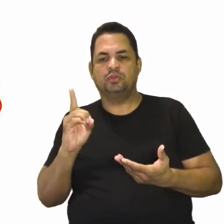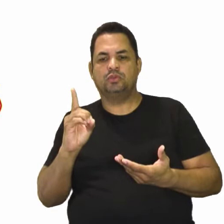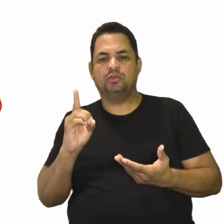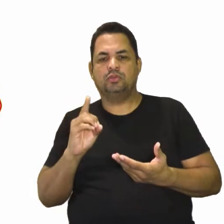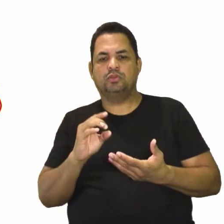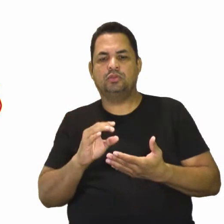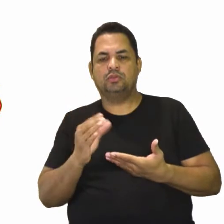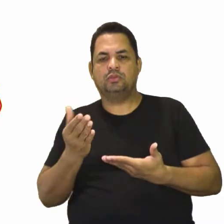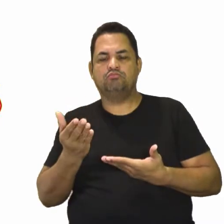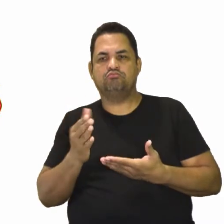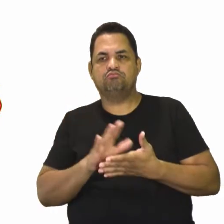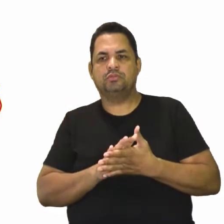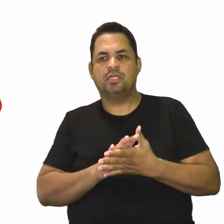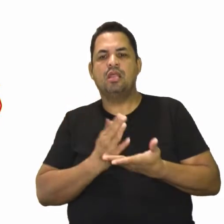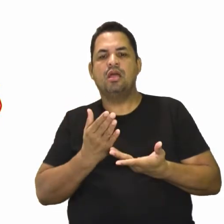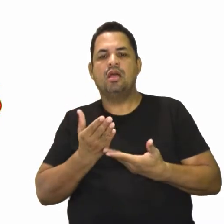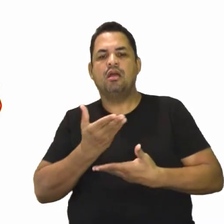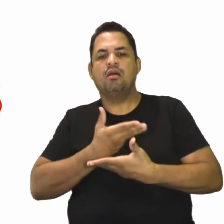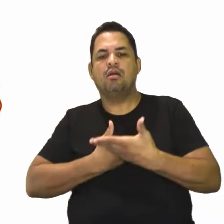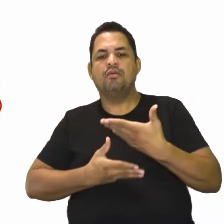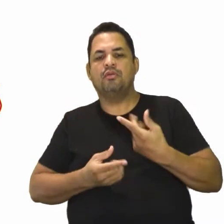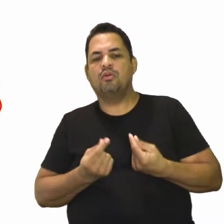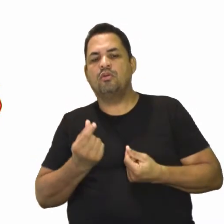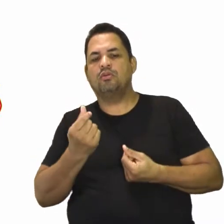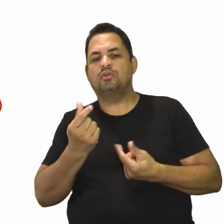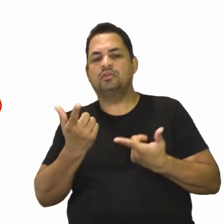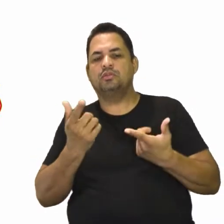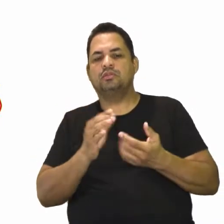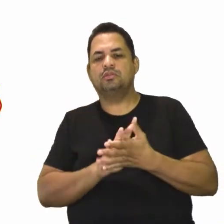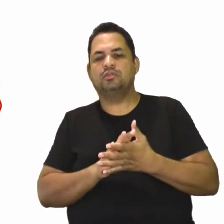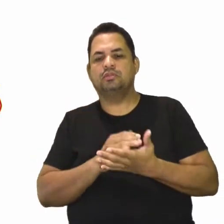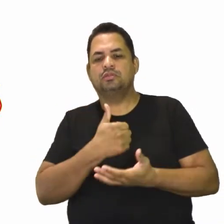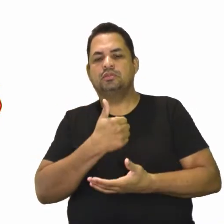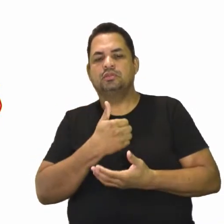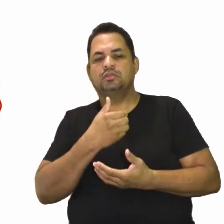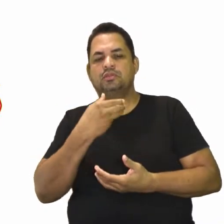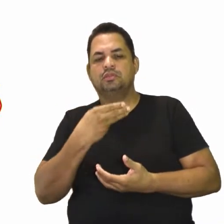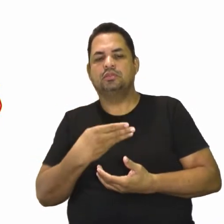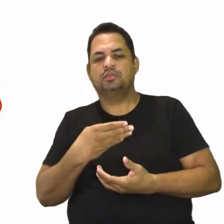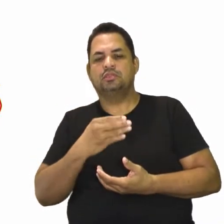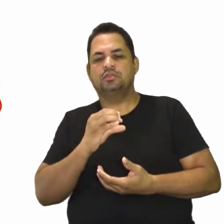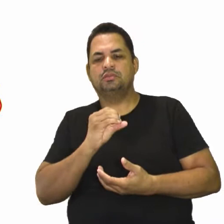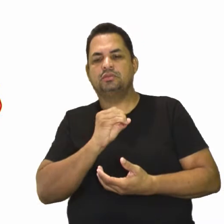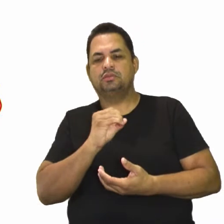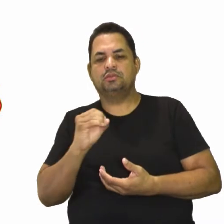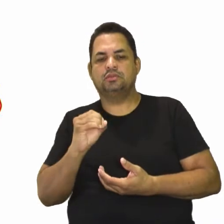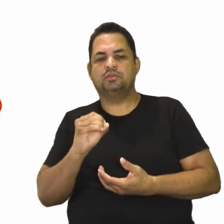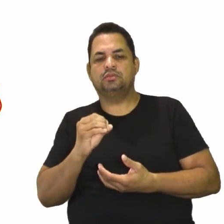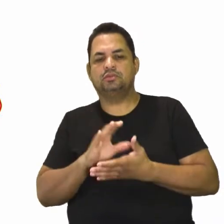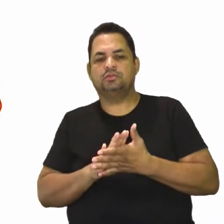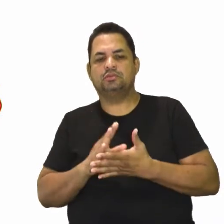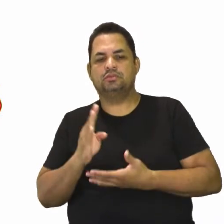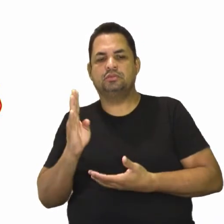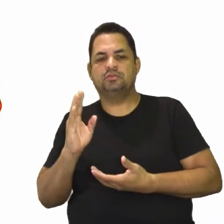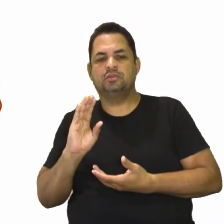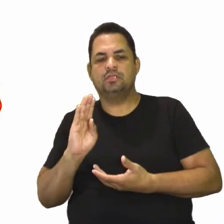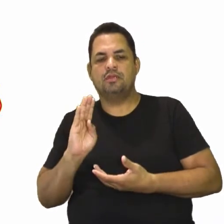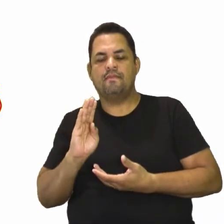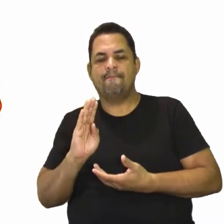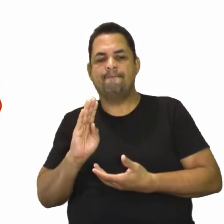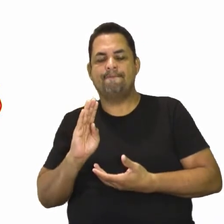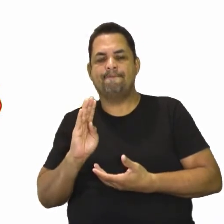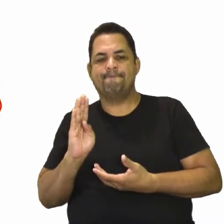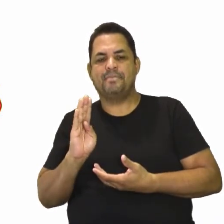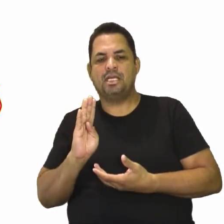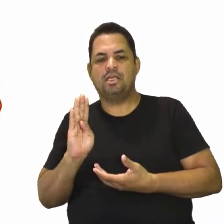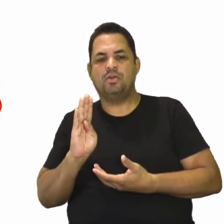da conversão cambial aí, esses 105 bilhões vai para 300 bilhões. Cresceu 32 vezes